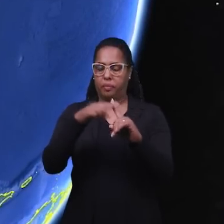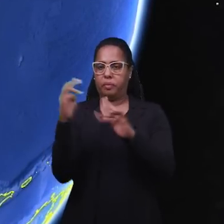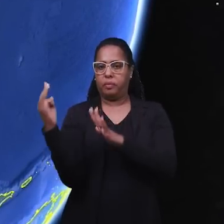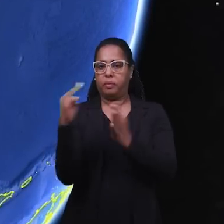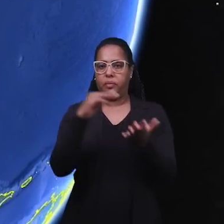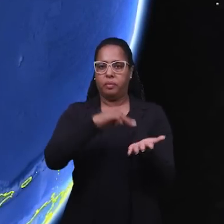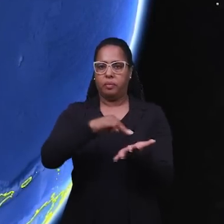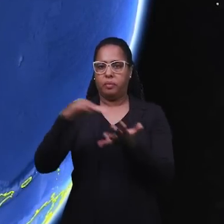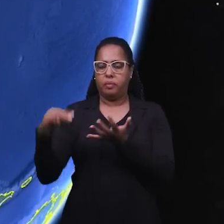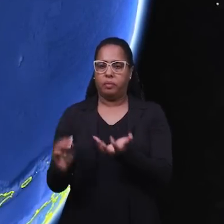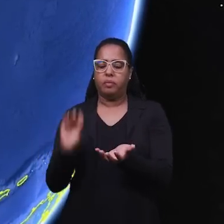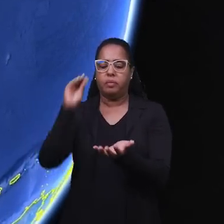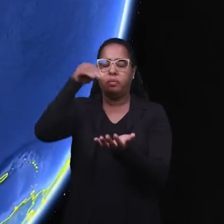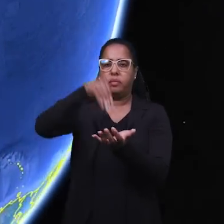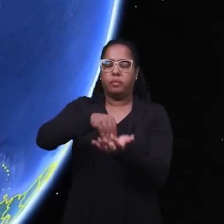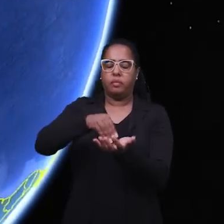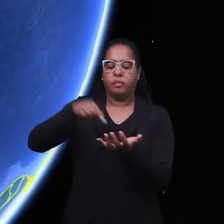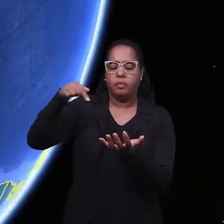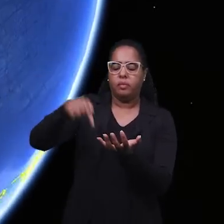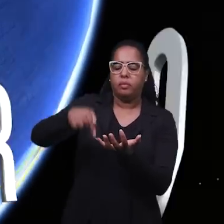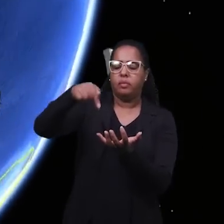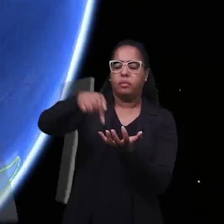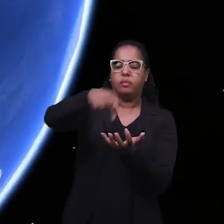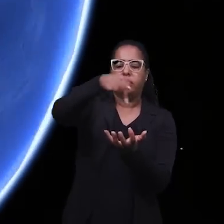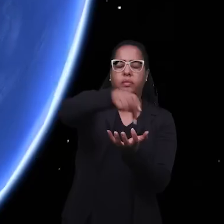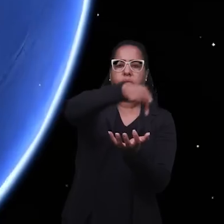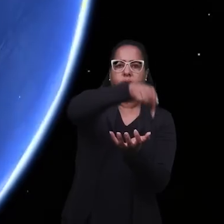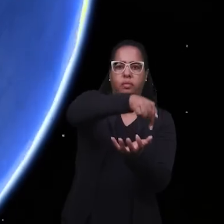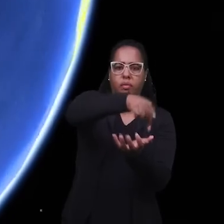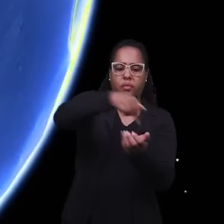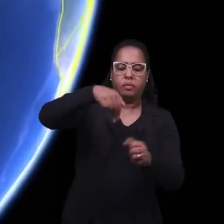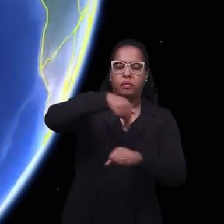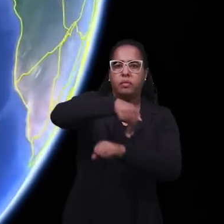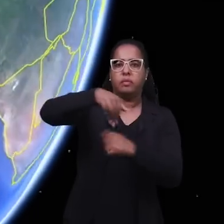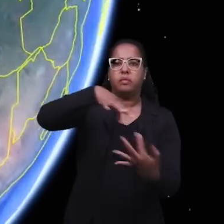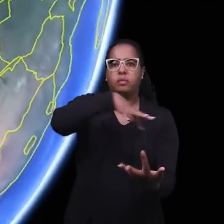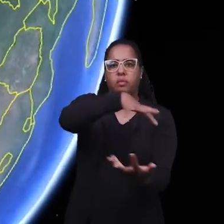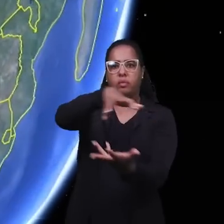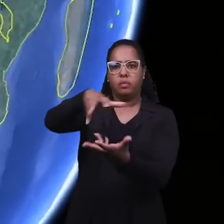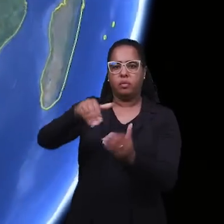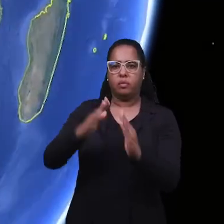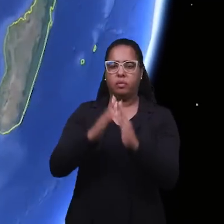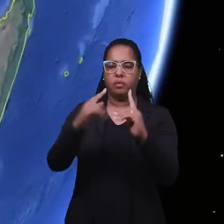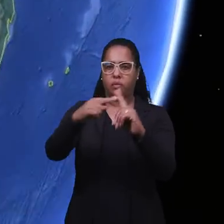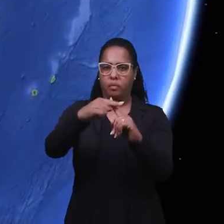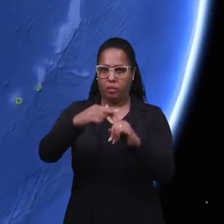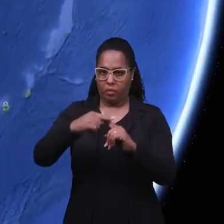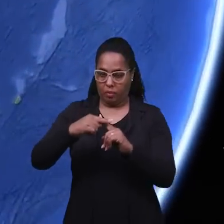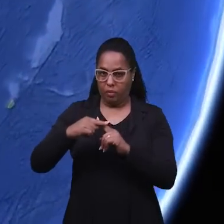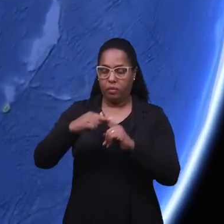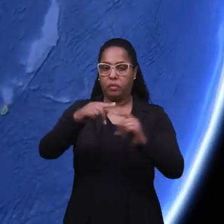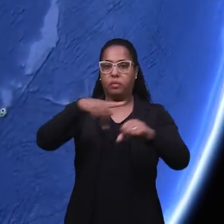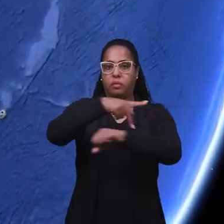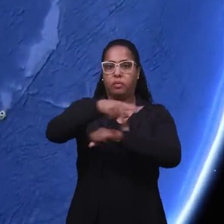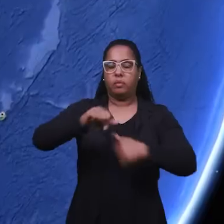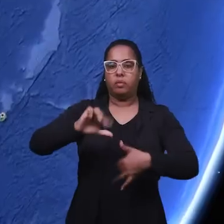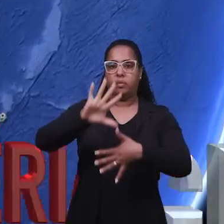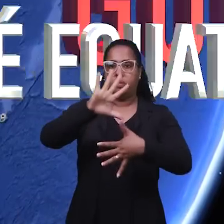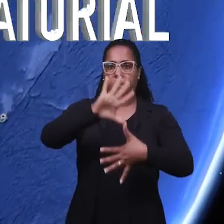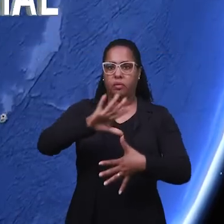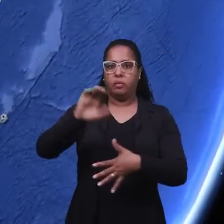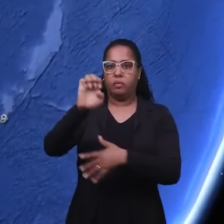Igreja Cristã Maranata está presente em nações de todos os continentes do planeta. Igrejas de países nas